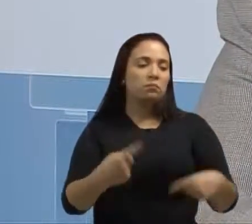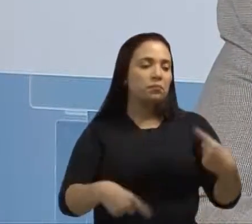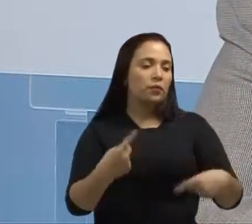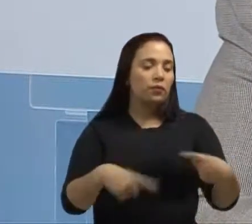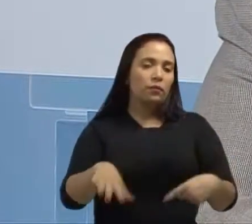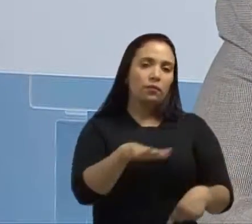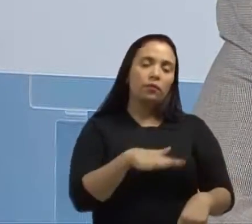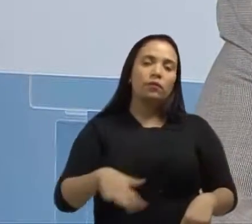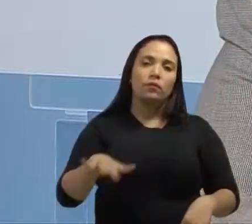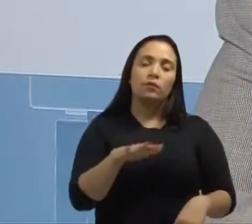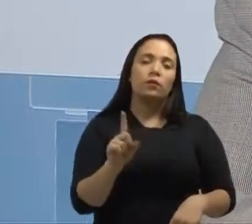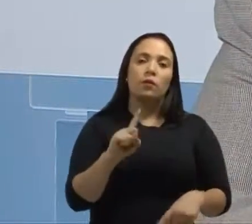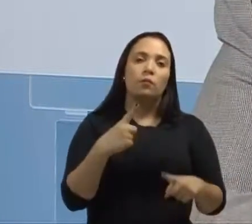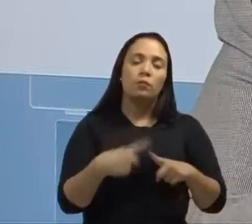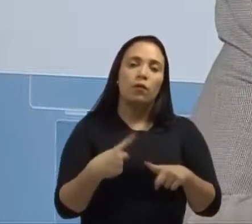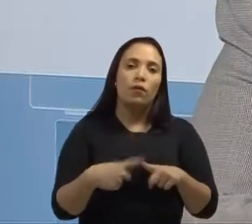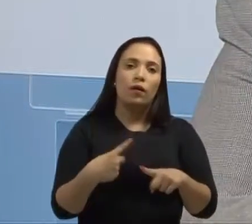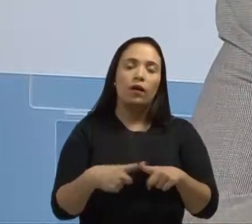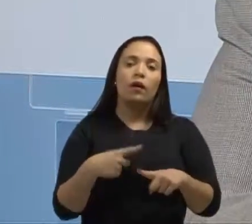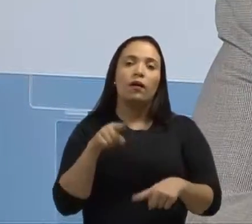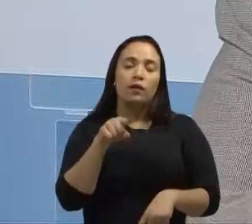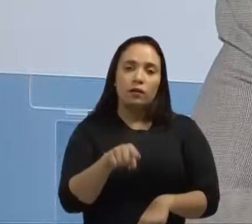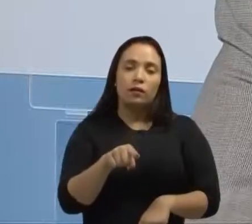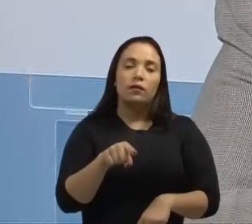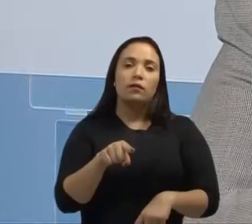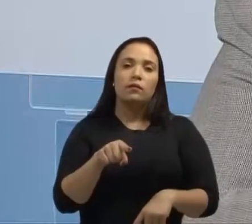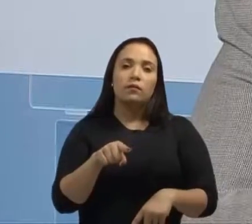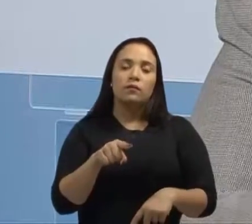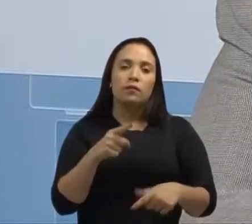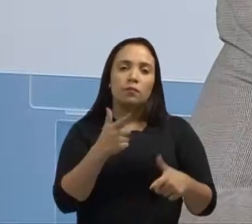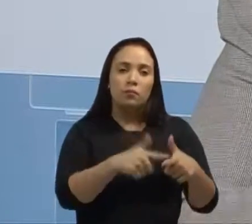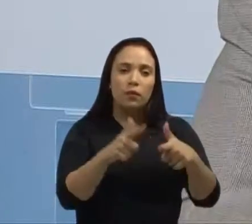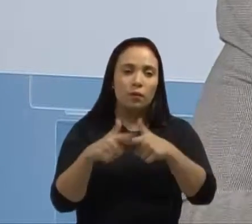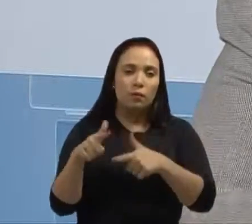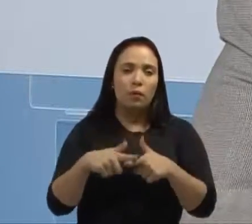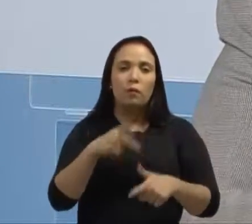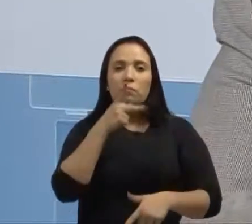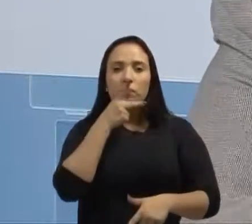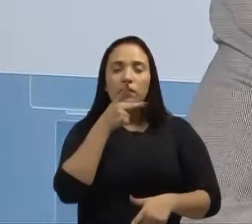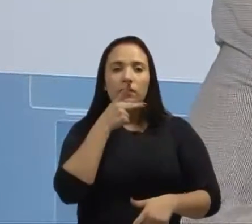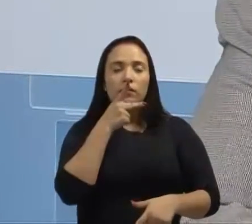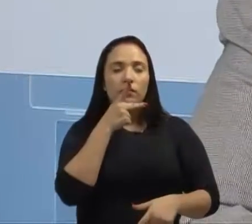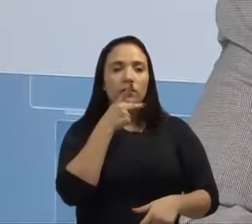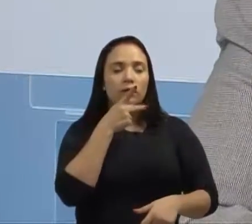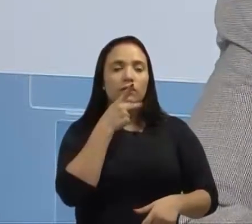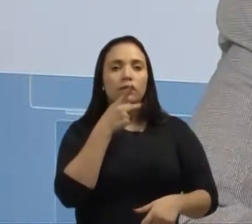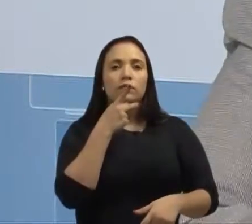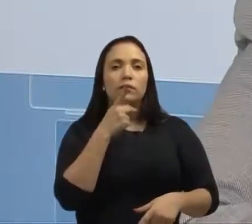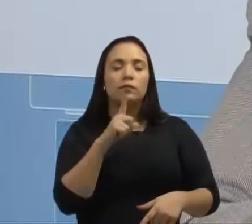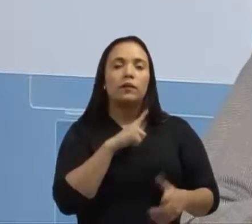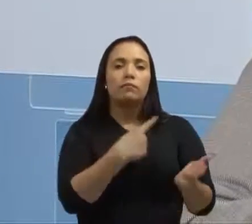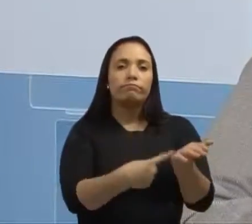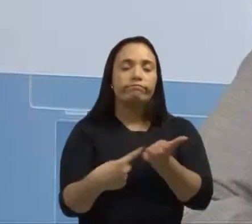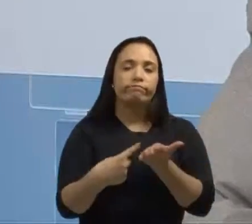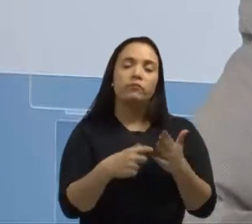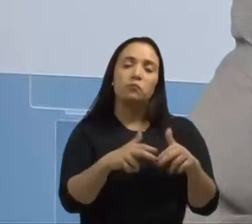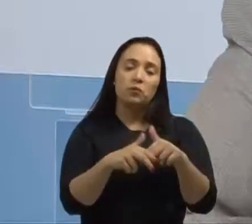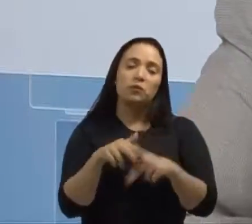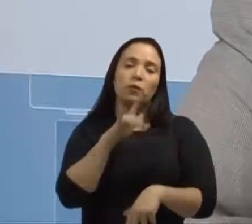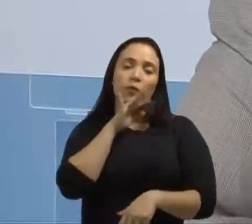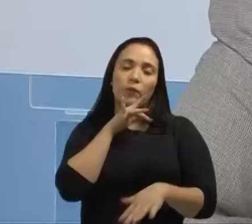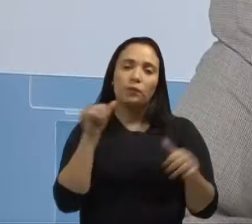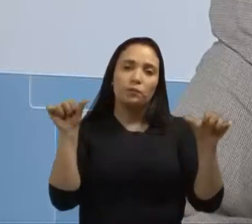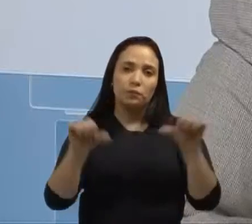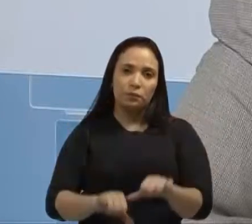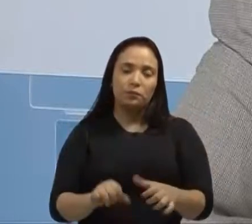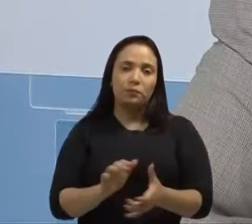no final, porque essa maneira fisiológica, asquerosa, que os partidos trabalham, só pode trazer uma política ruim, né, Luiz?